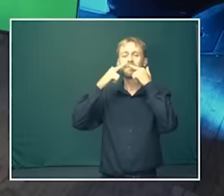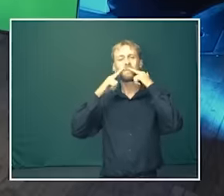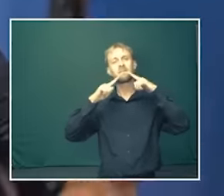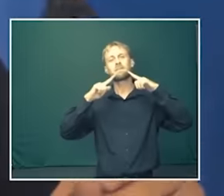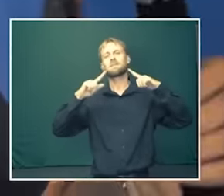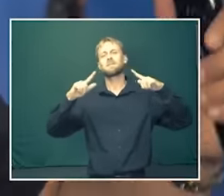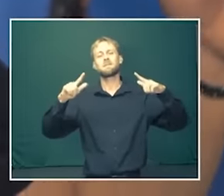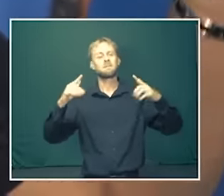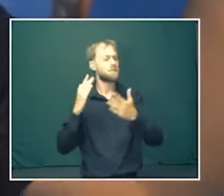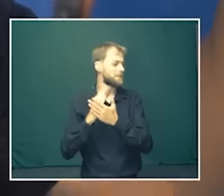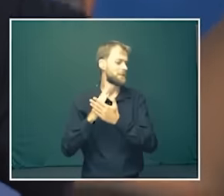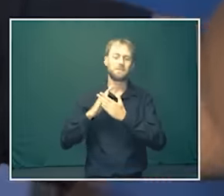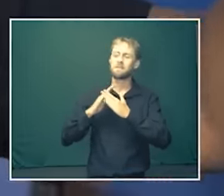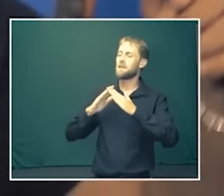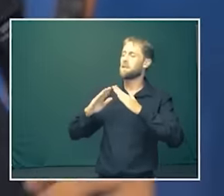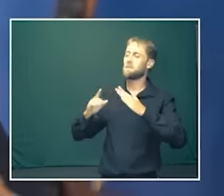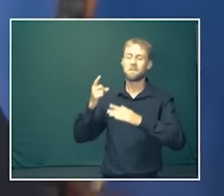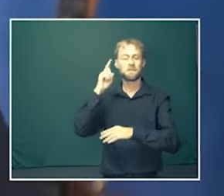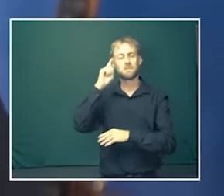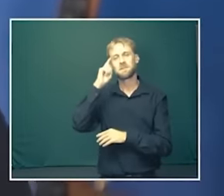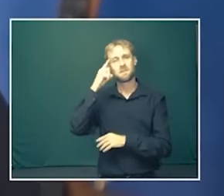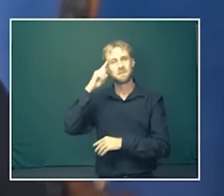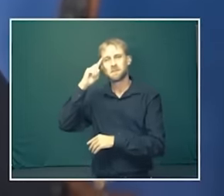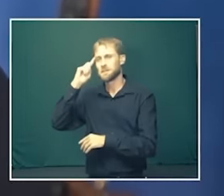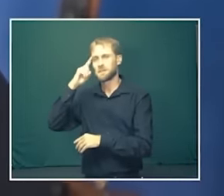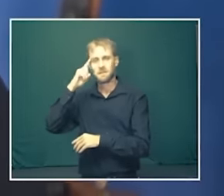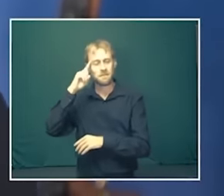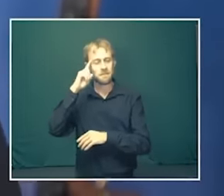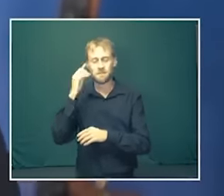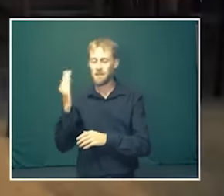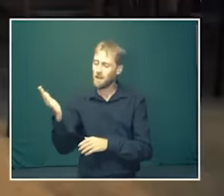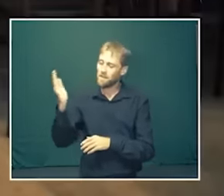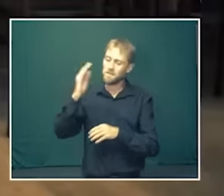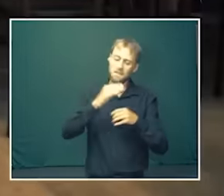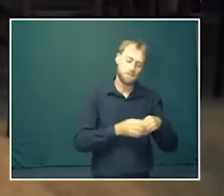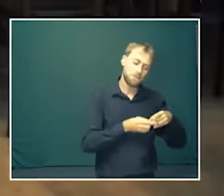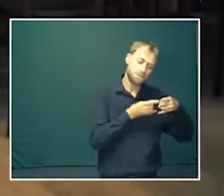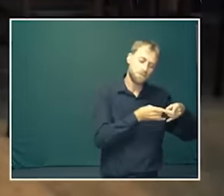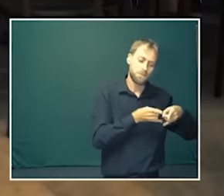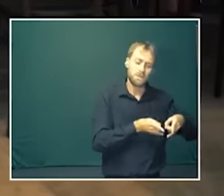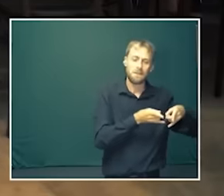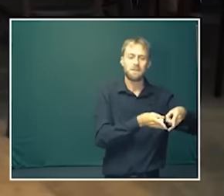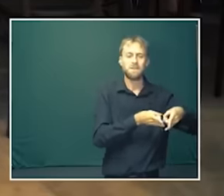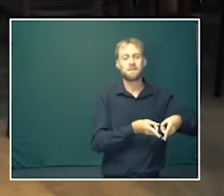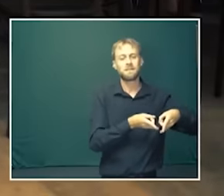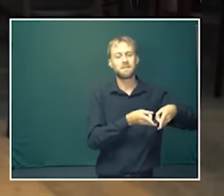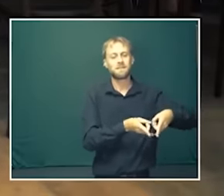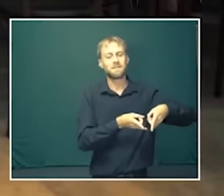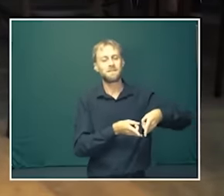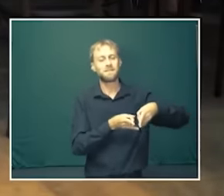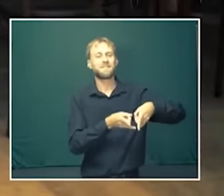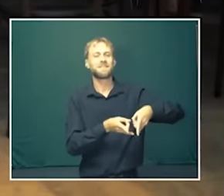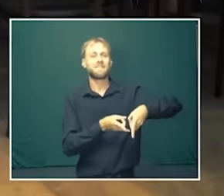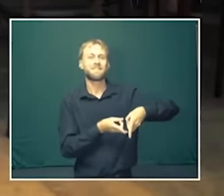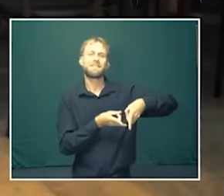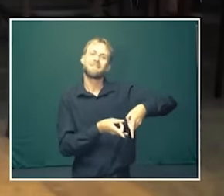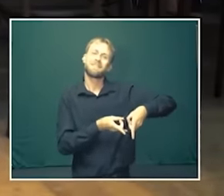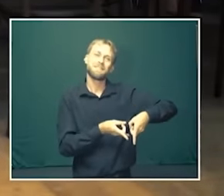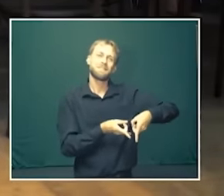sorriso, já era todo meu juízo. E a conversa termina na minha cama ou na